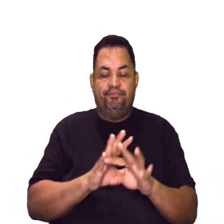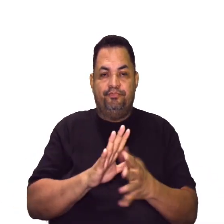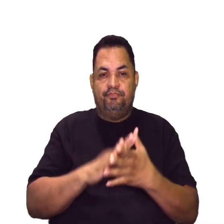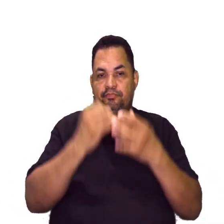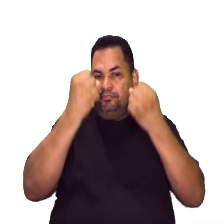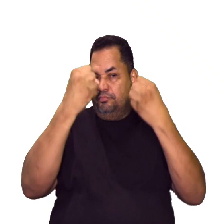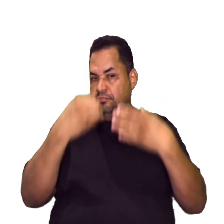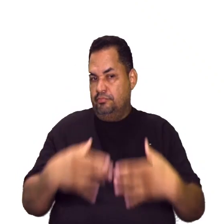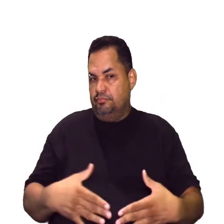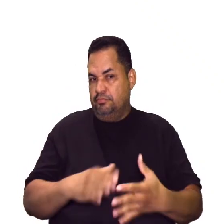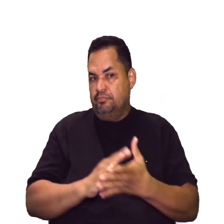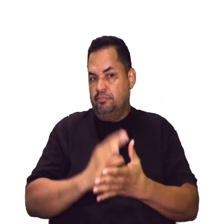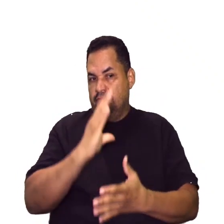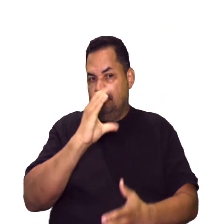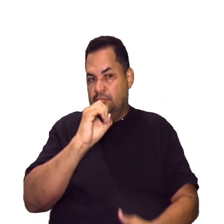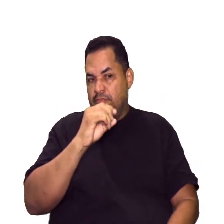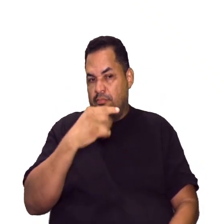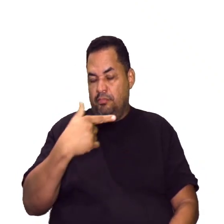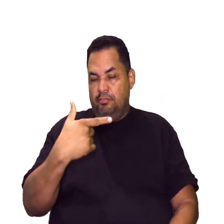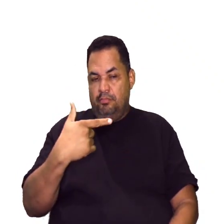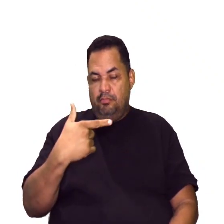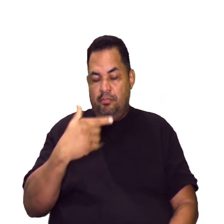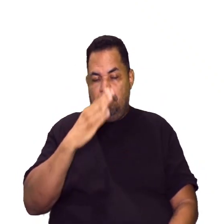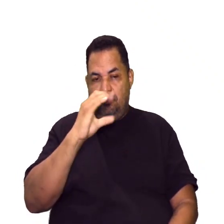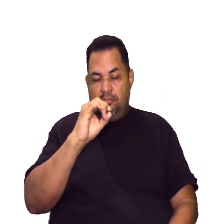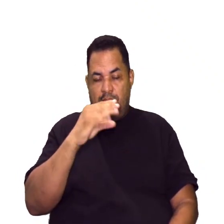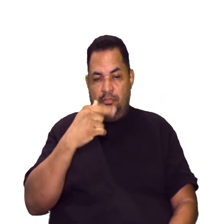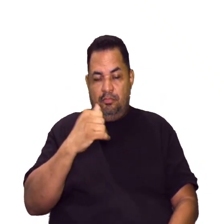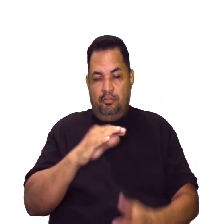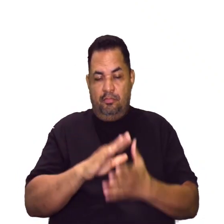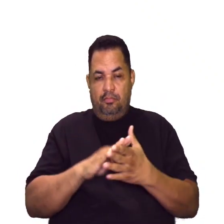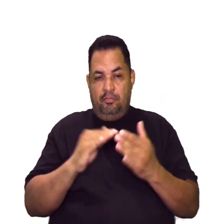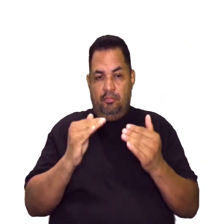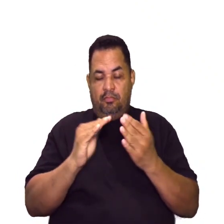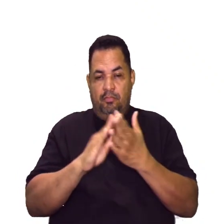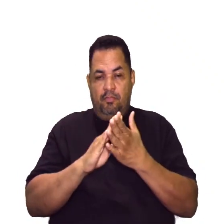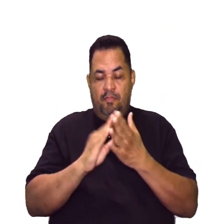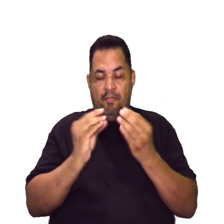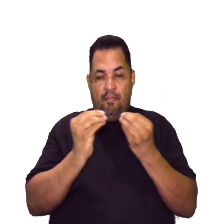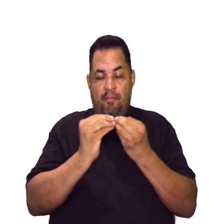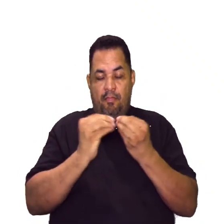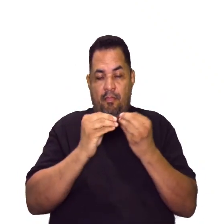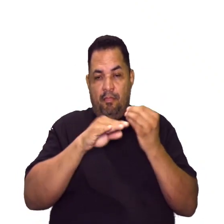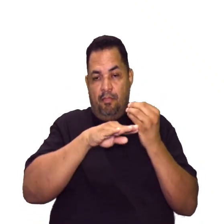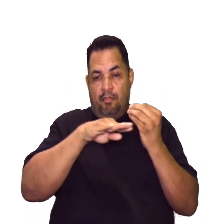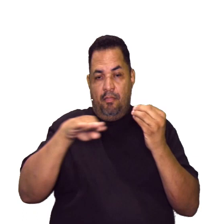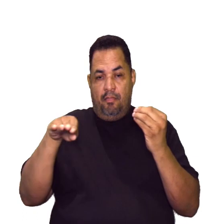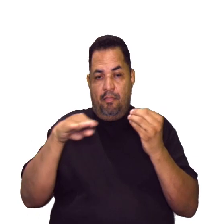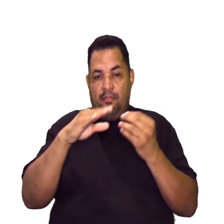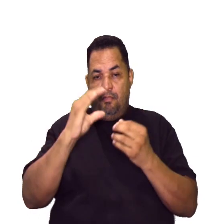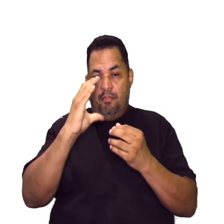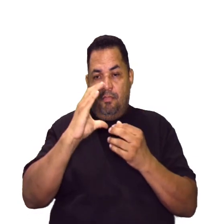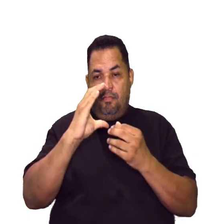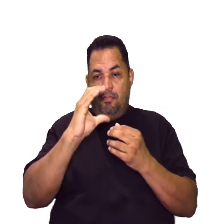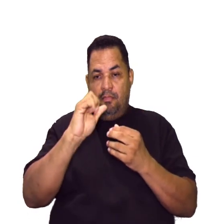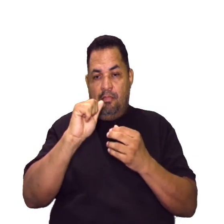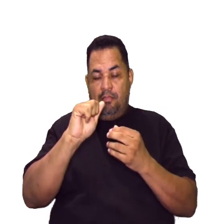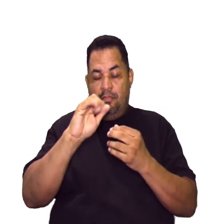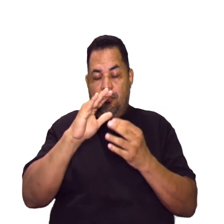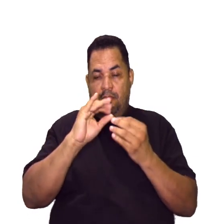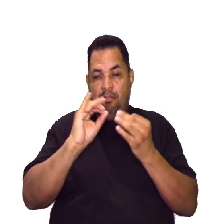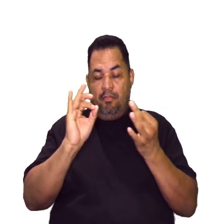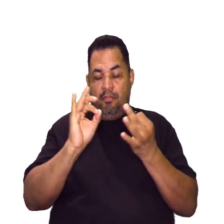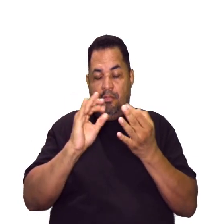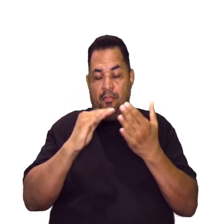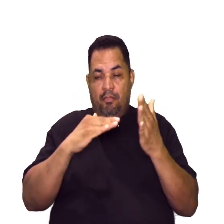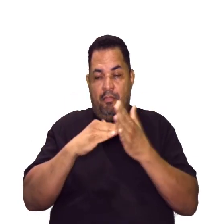comentário, o CO2, molécula linear, olha aí, o carbono tem 4